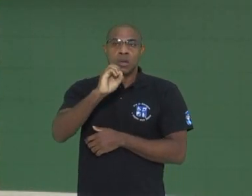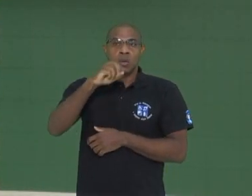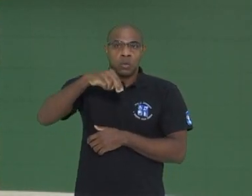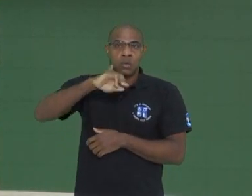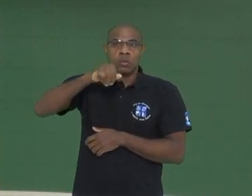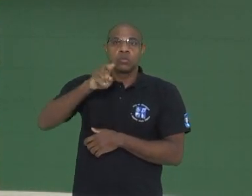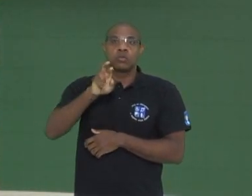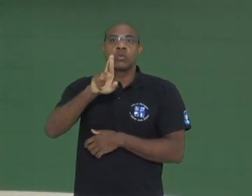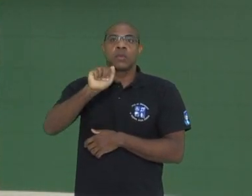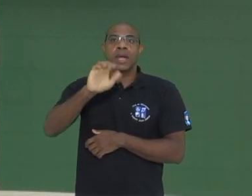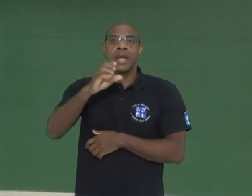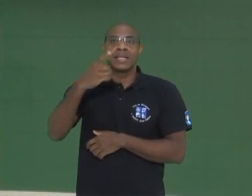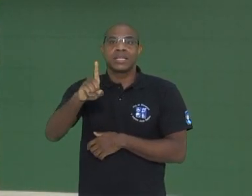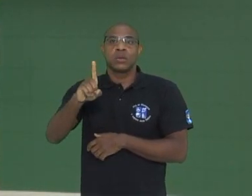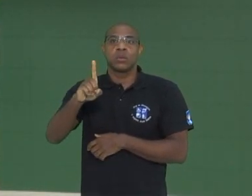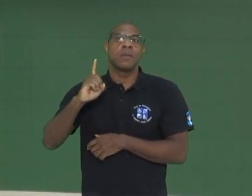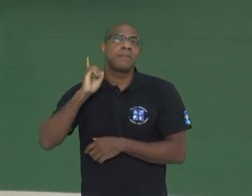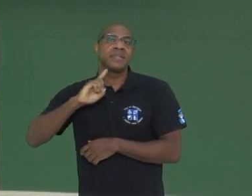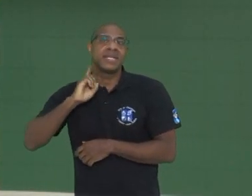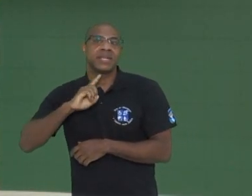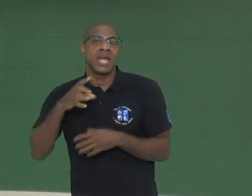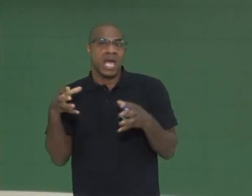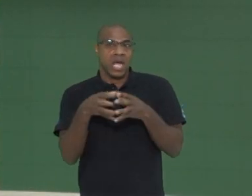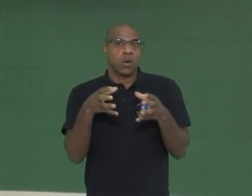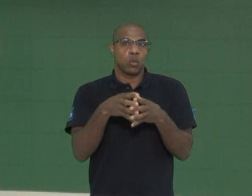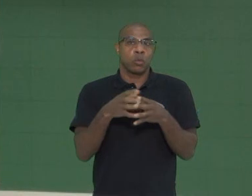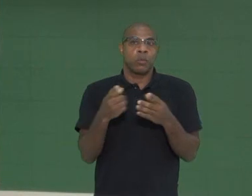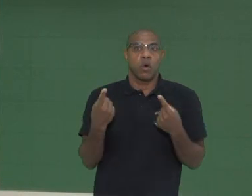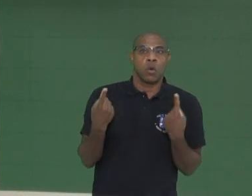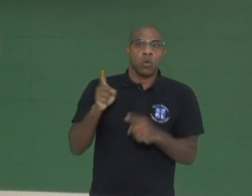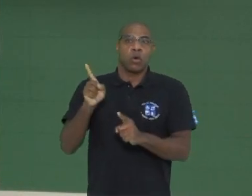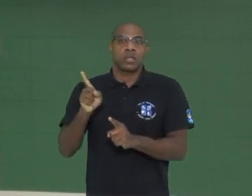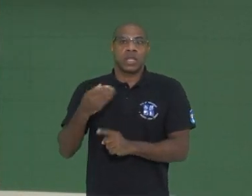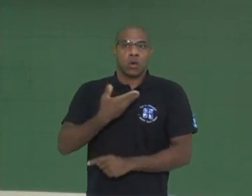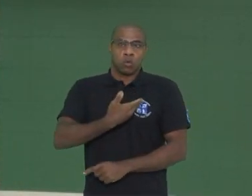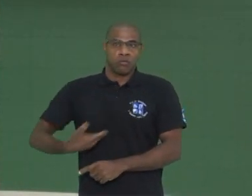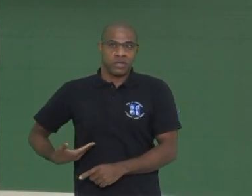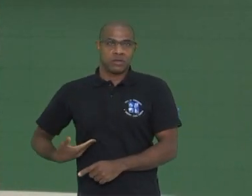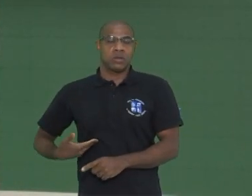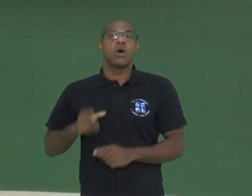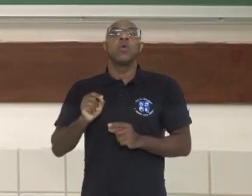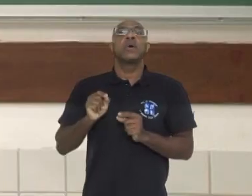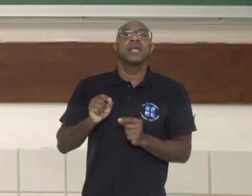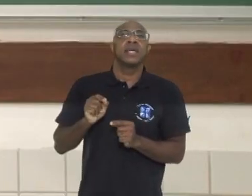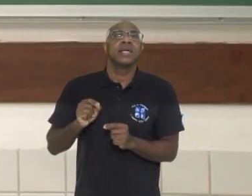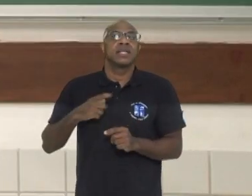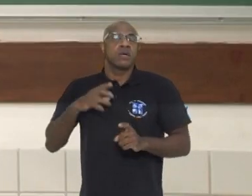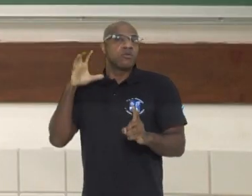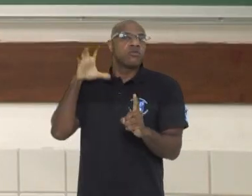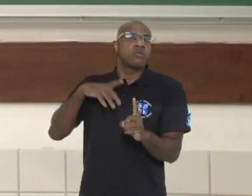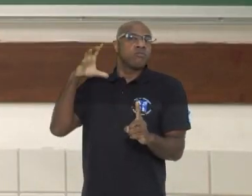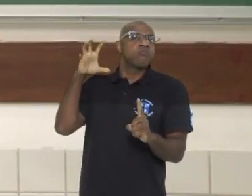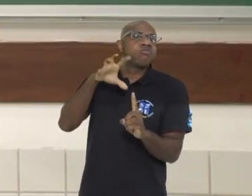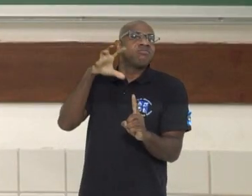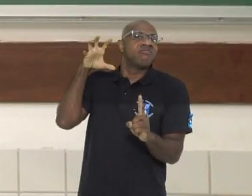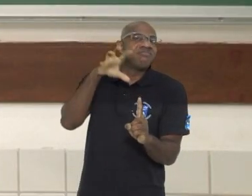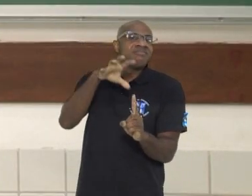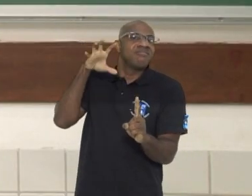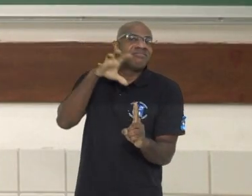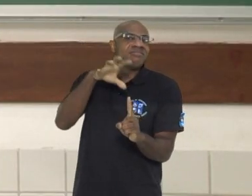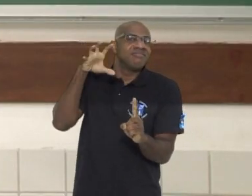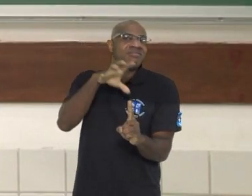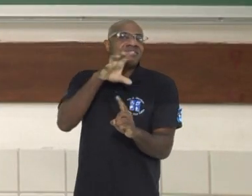Mineira recebeu influência de movimentos como o Iluminismo. A Conjuração Mineira está dentro